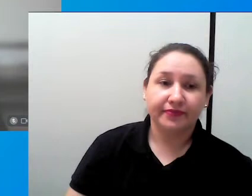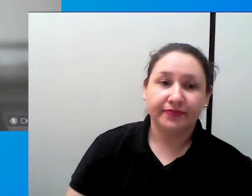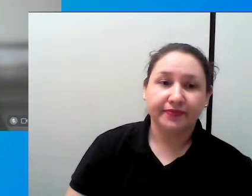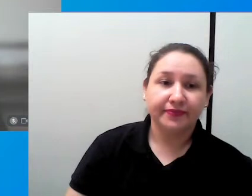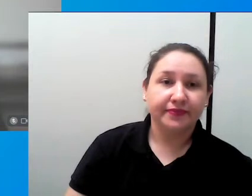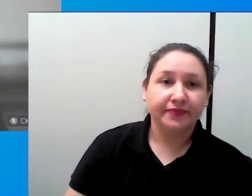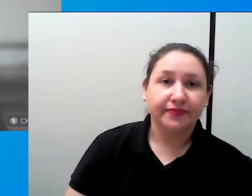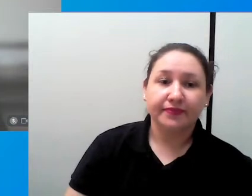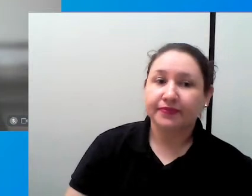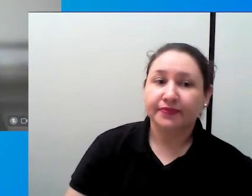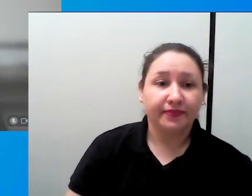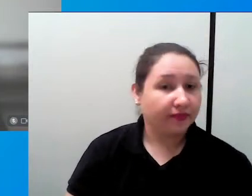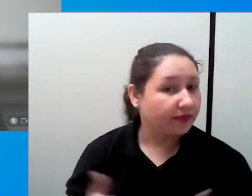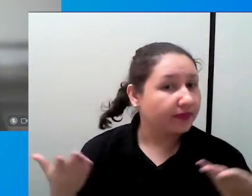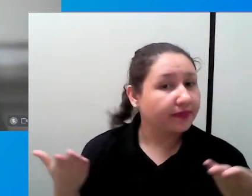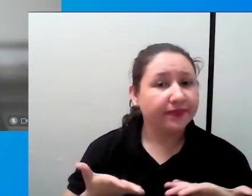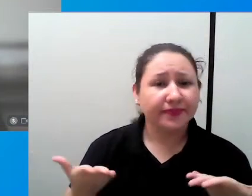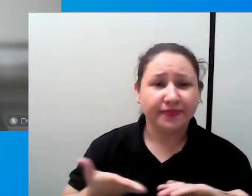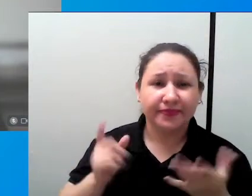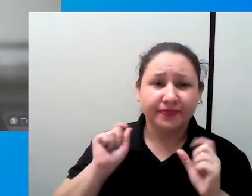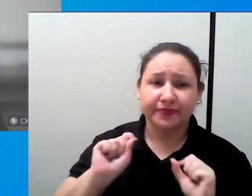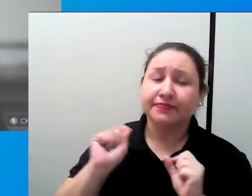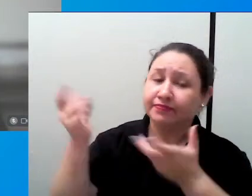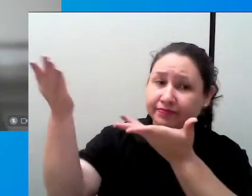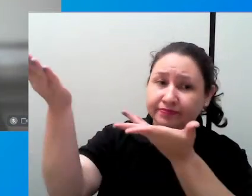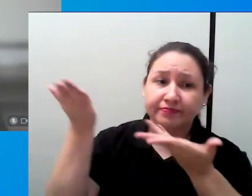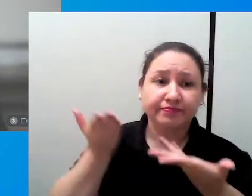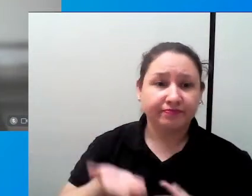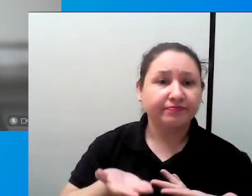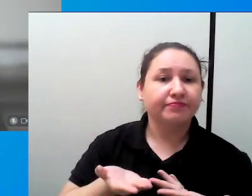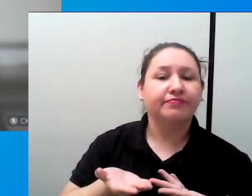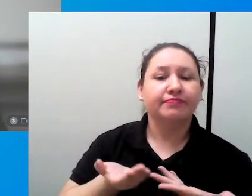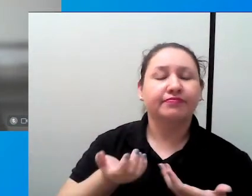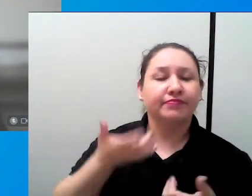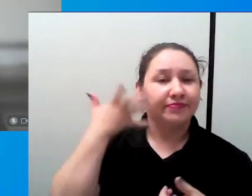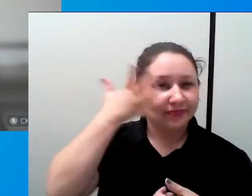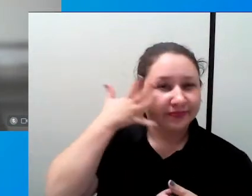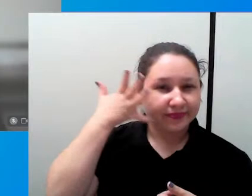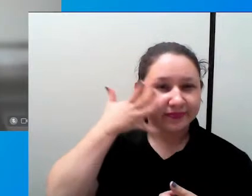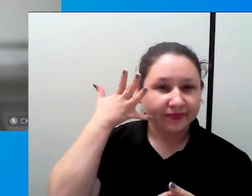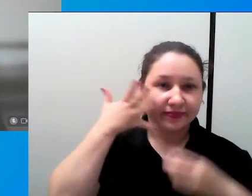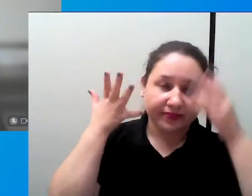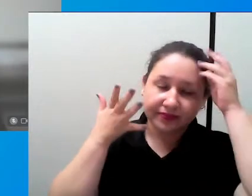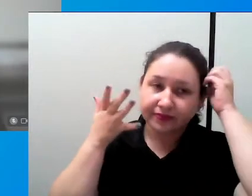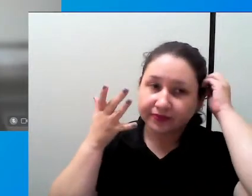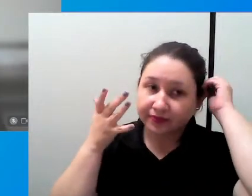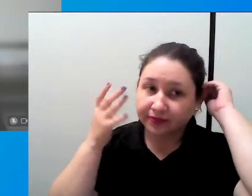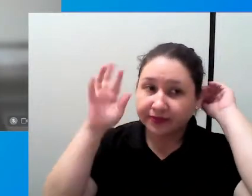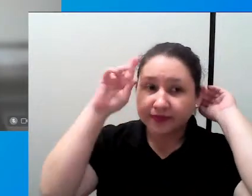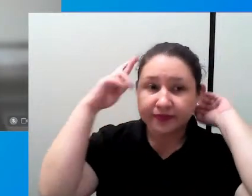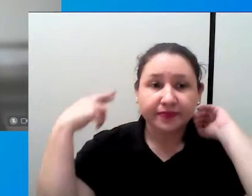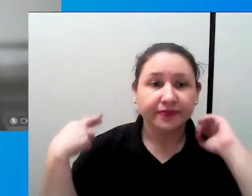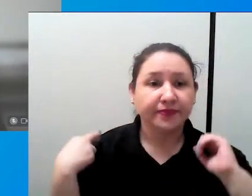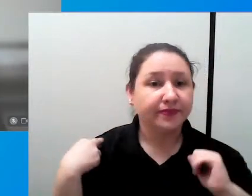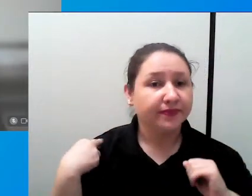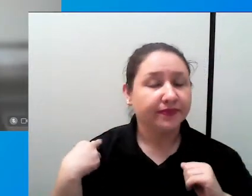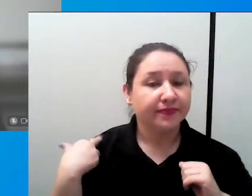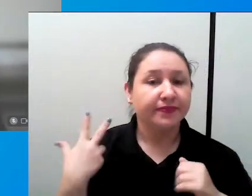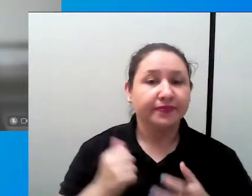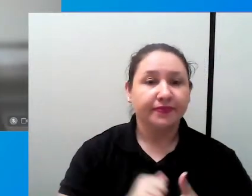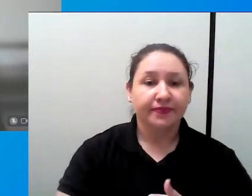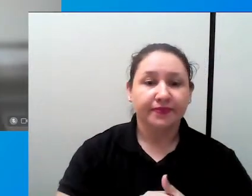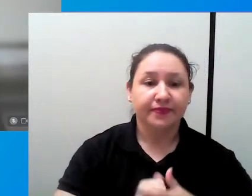Bom, nesse momento, nós convidamos para fazer uso da palavra a reitora do Instituto Federal do Acre, a professora doutora